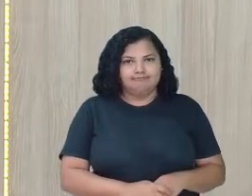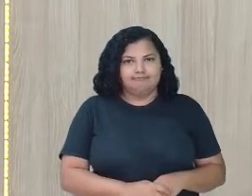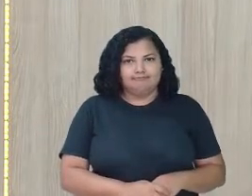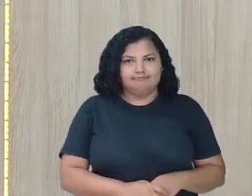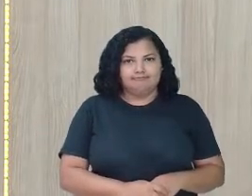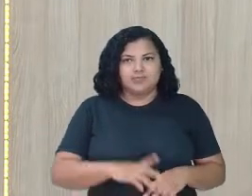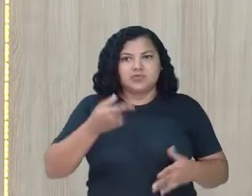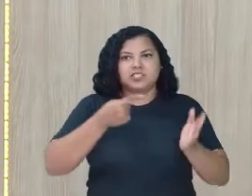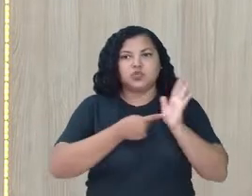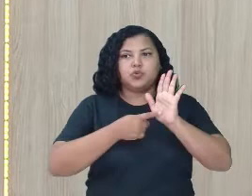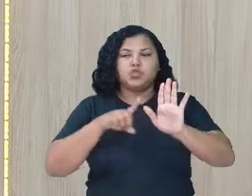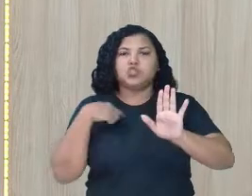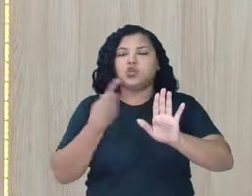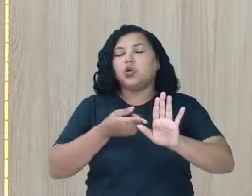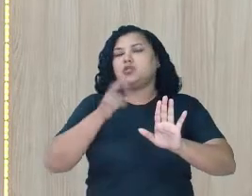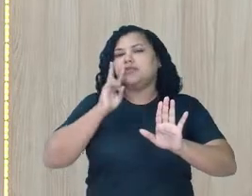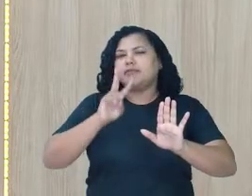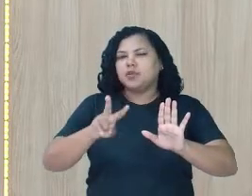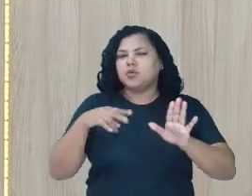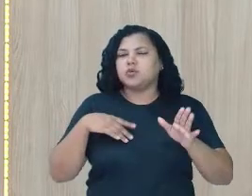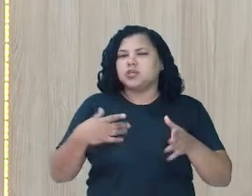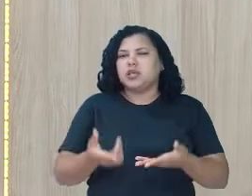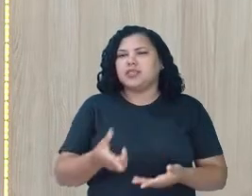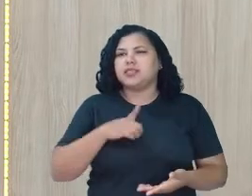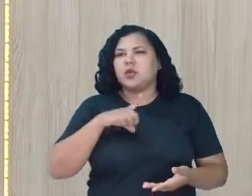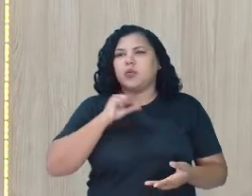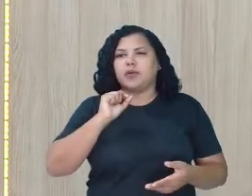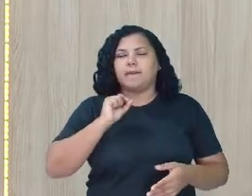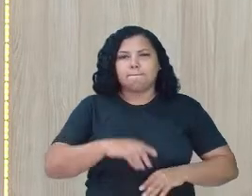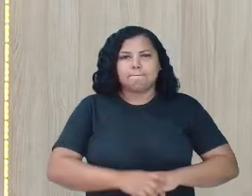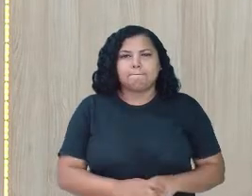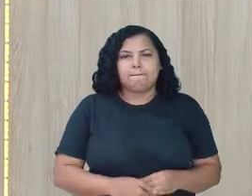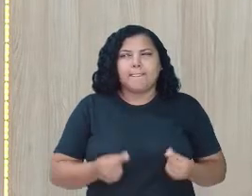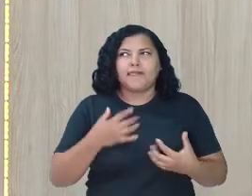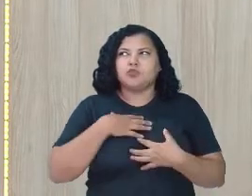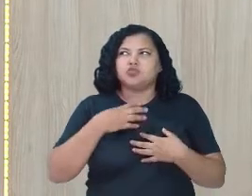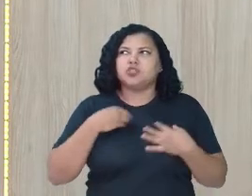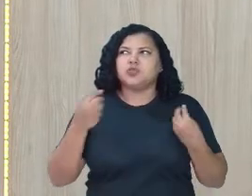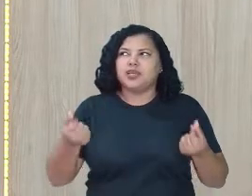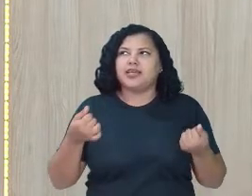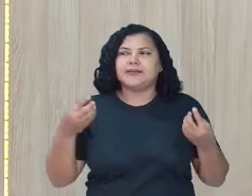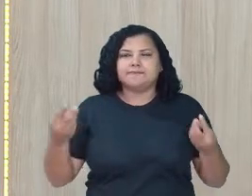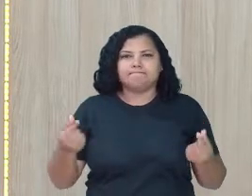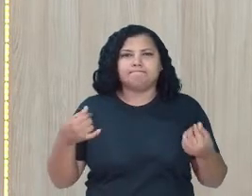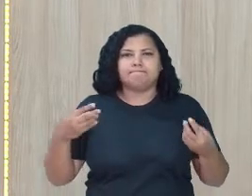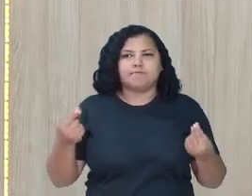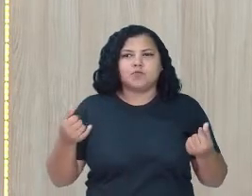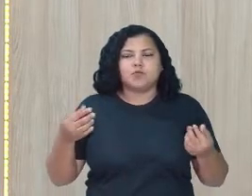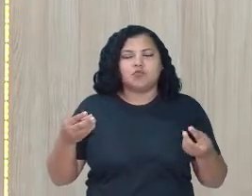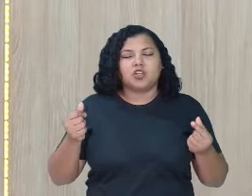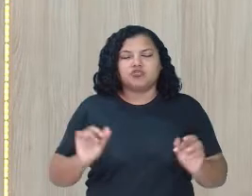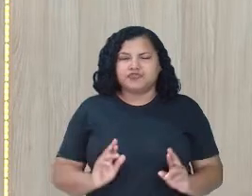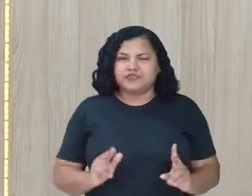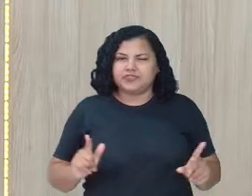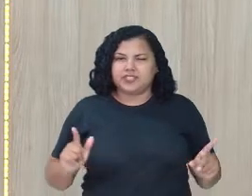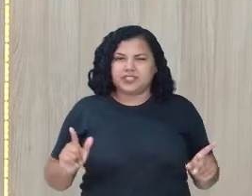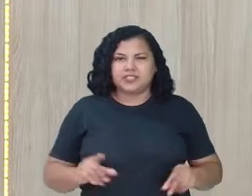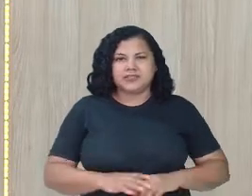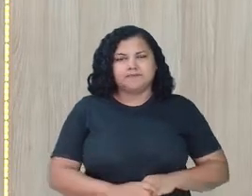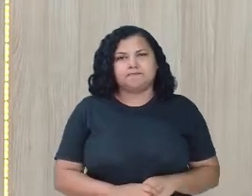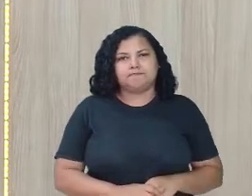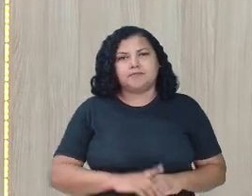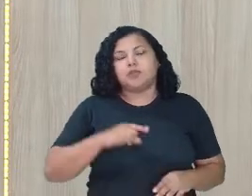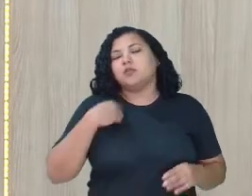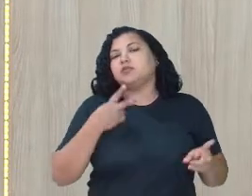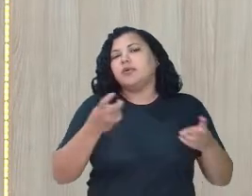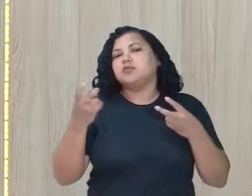nessa exposição que a gente viu, que está de uma forma bastante, como é que eu diria, sintetizada, né? A